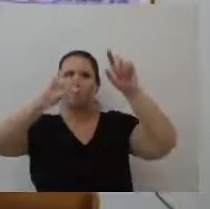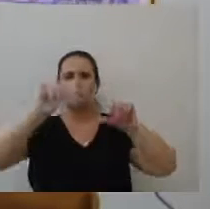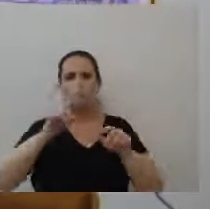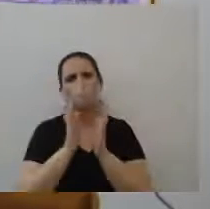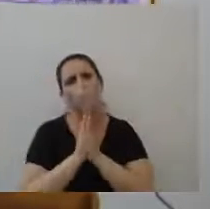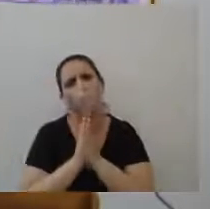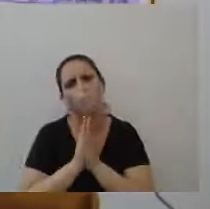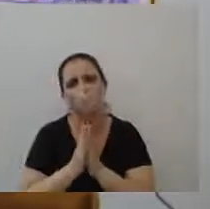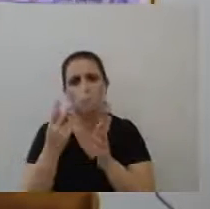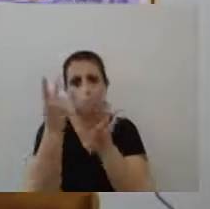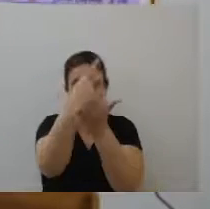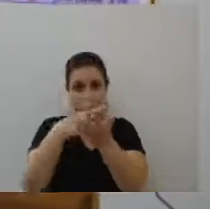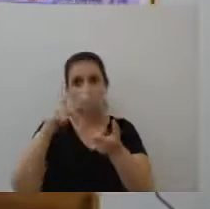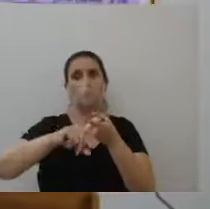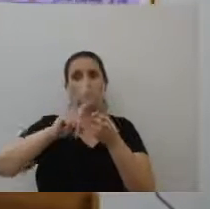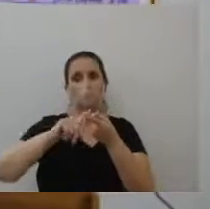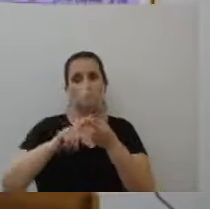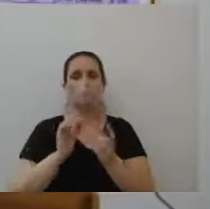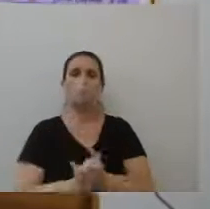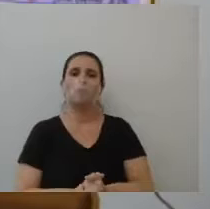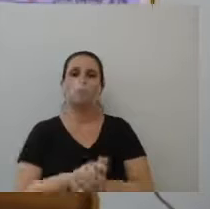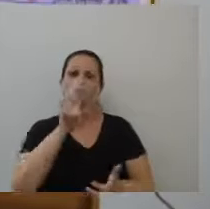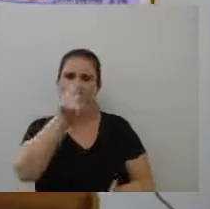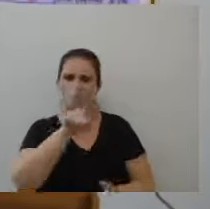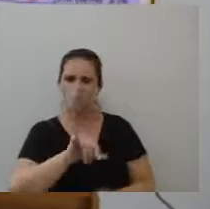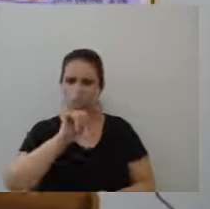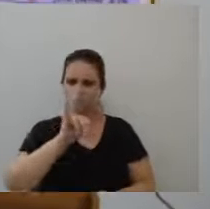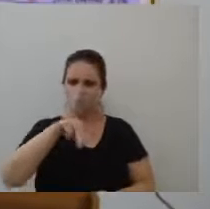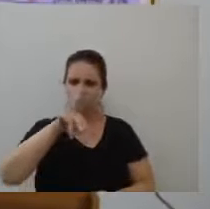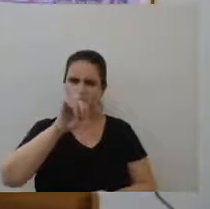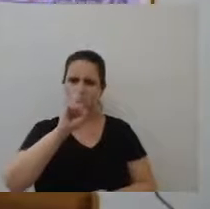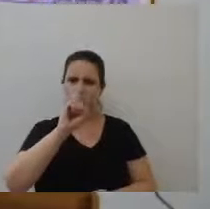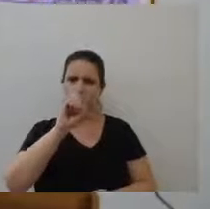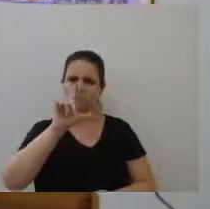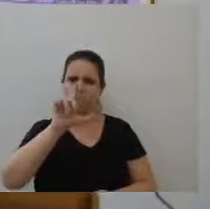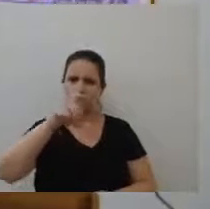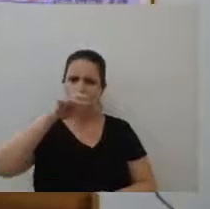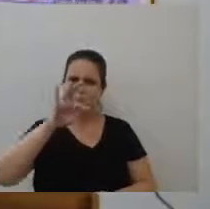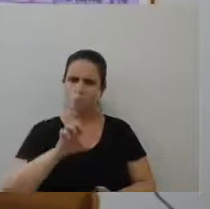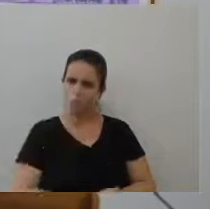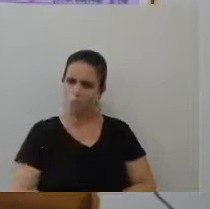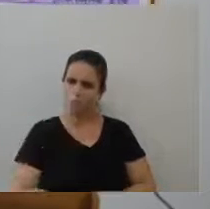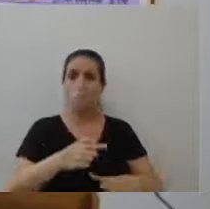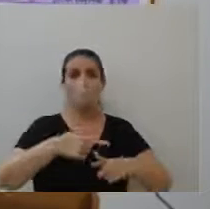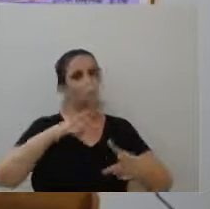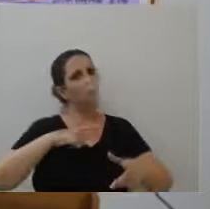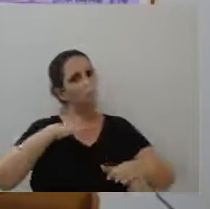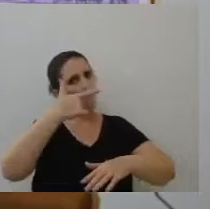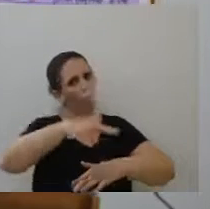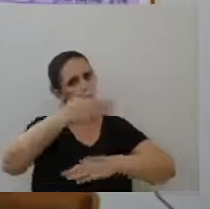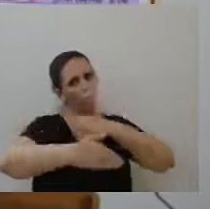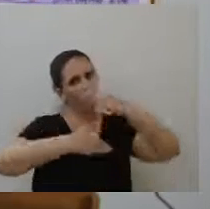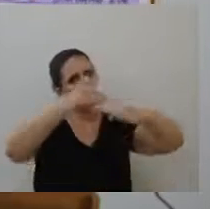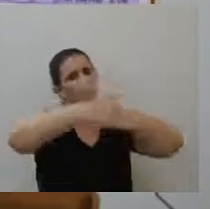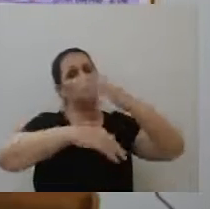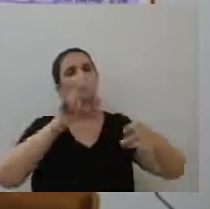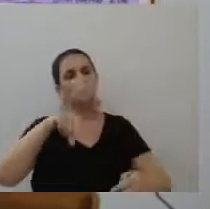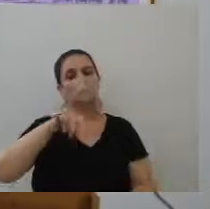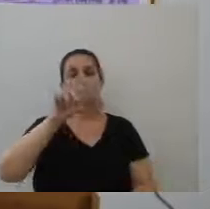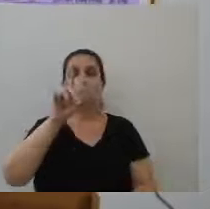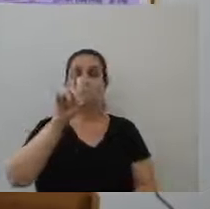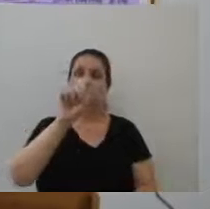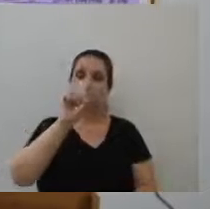estrutura governos a tomar decisão? Será que é uma coisa útil? É útil demais até. Agora você não sabe o que é o IPAM. Ok,